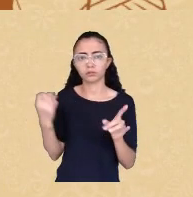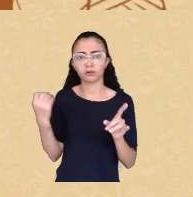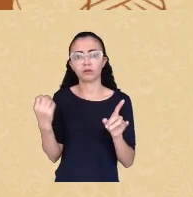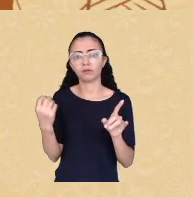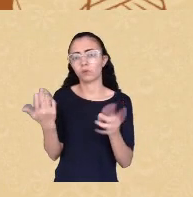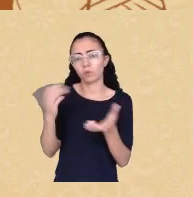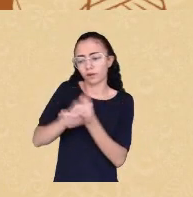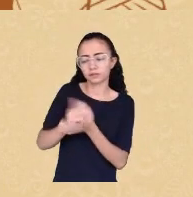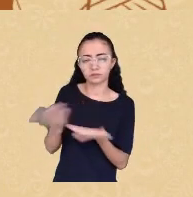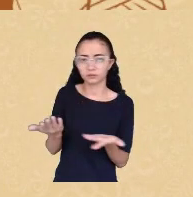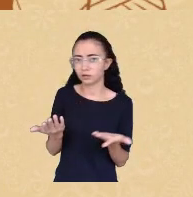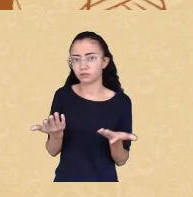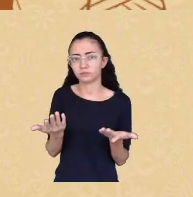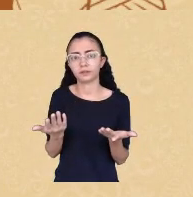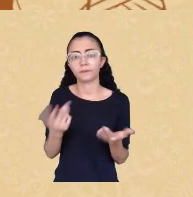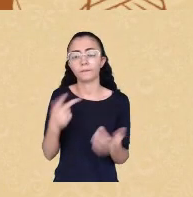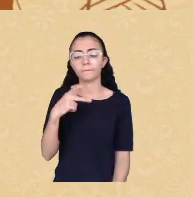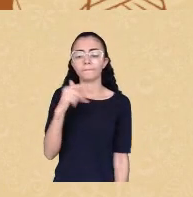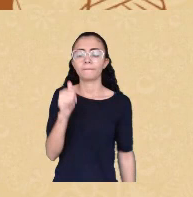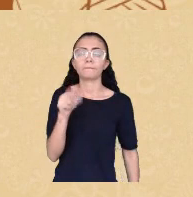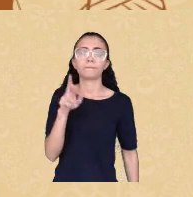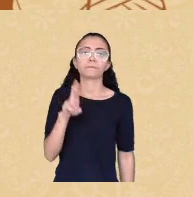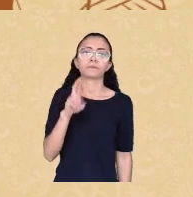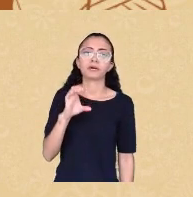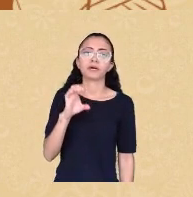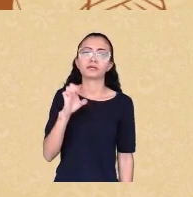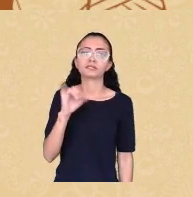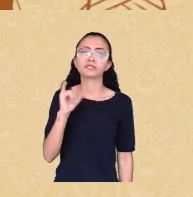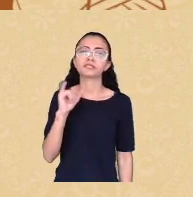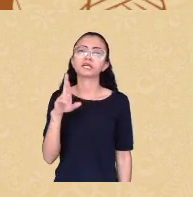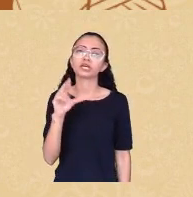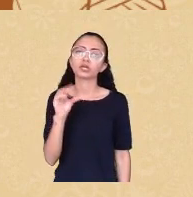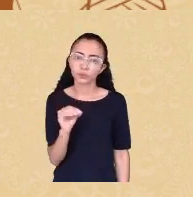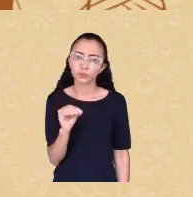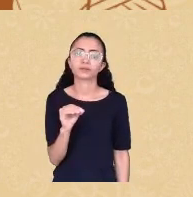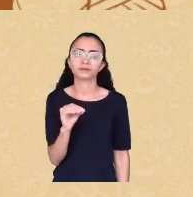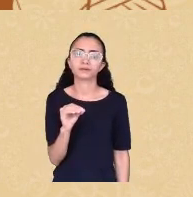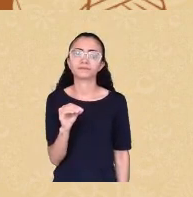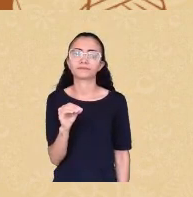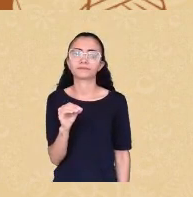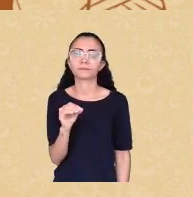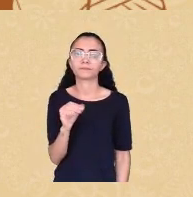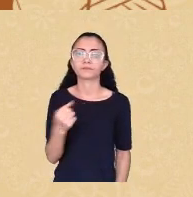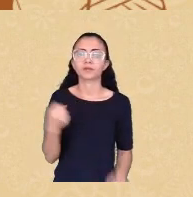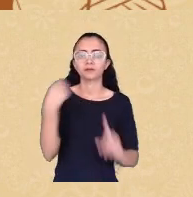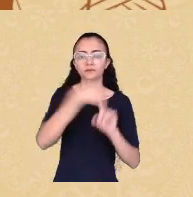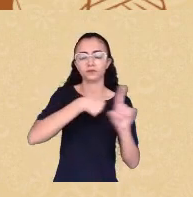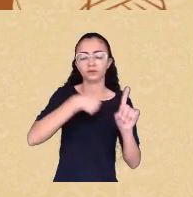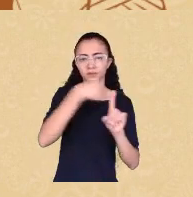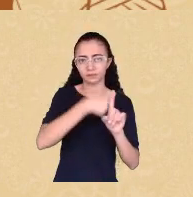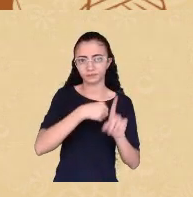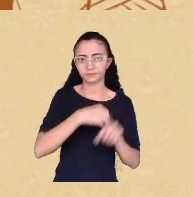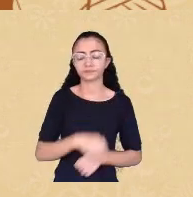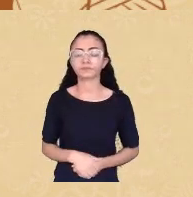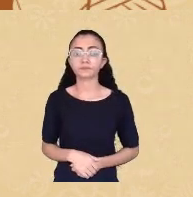Amor, atende, por favor. É coisa da atividade residencial. Então, vamos lá.